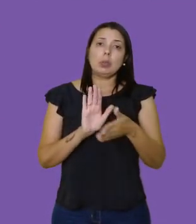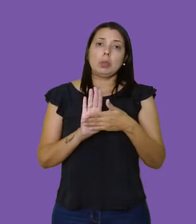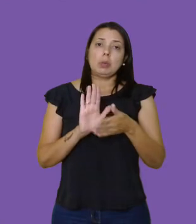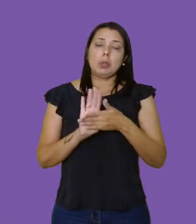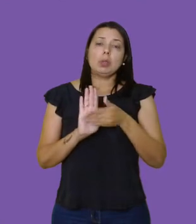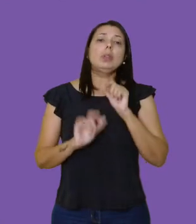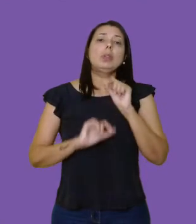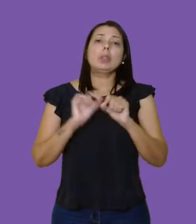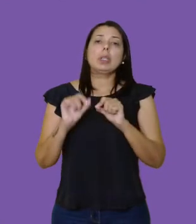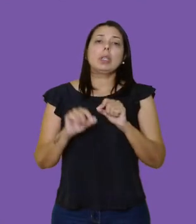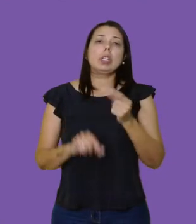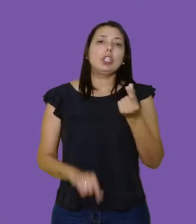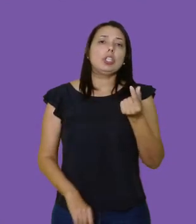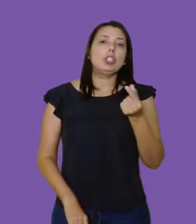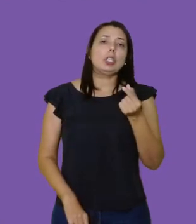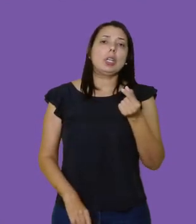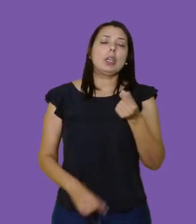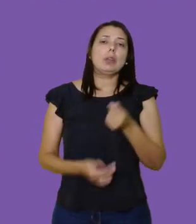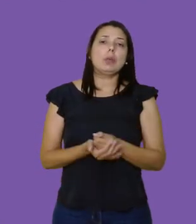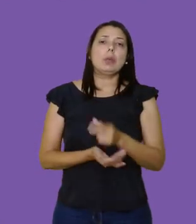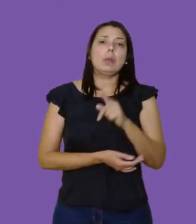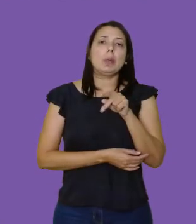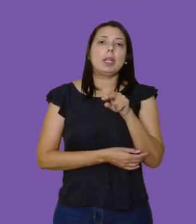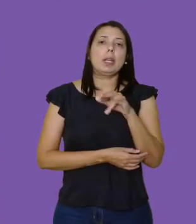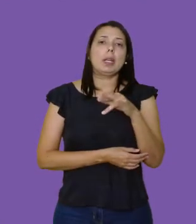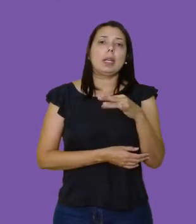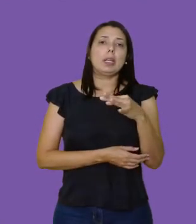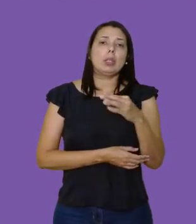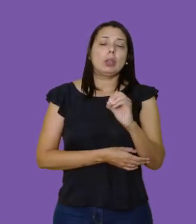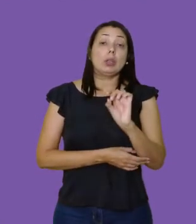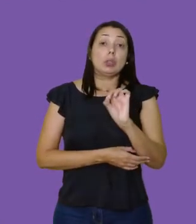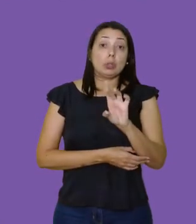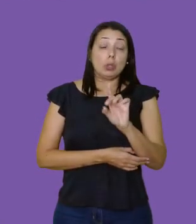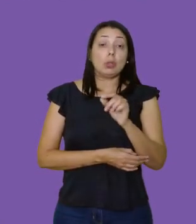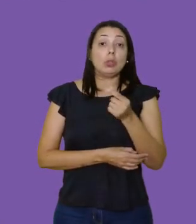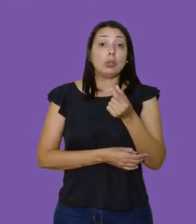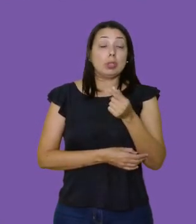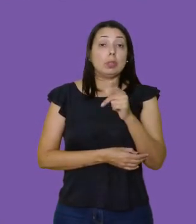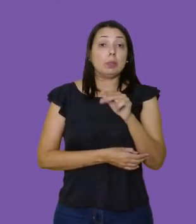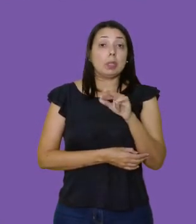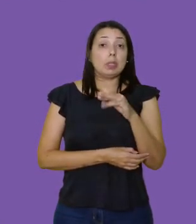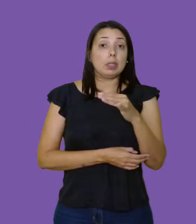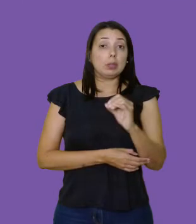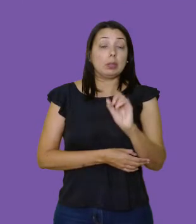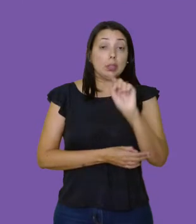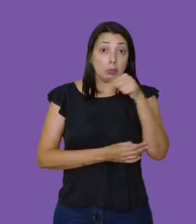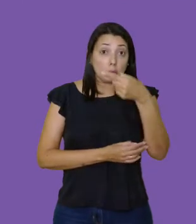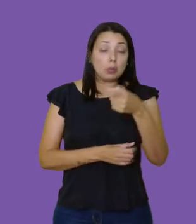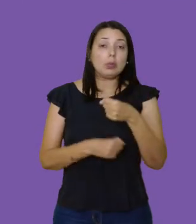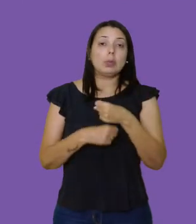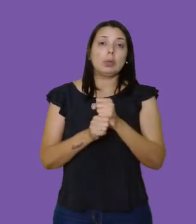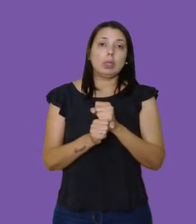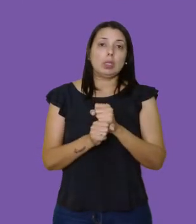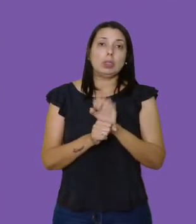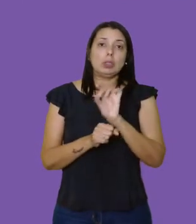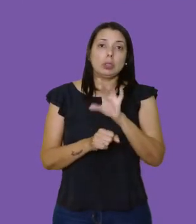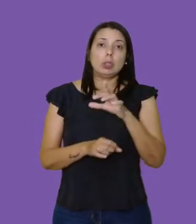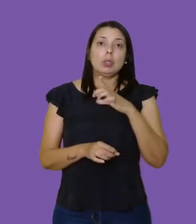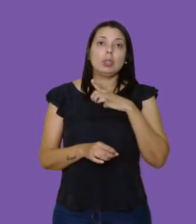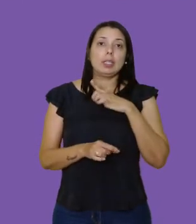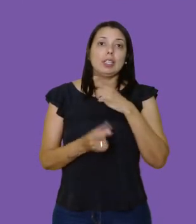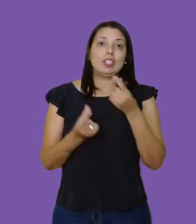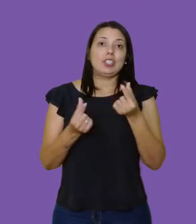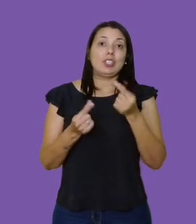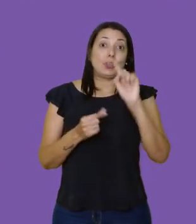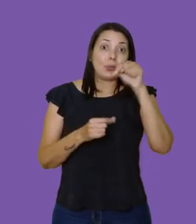dizem, é o dinheiro dos precatórios. Só que o dinheiro dos precatórios é para o ano que vem. Quer dizer, só tem dinheiro